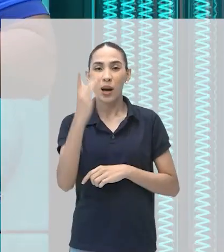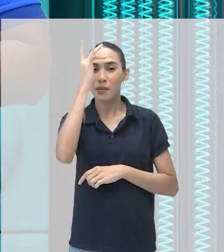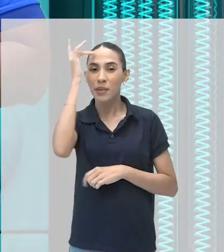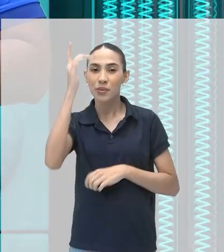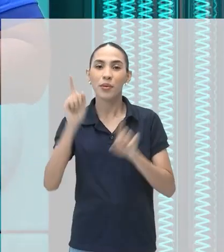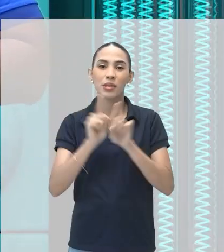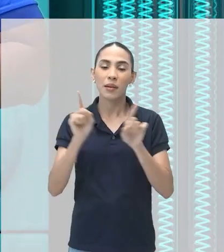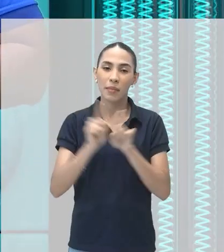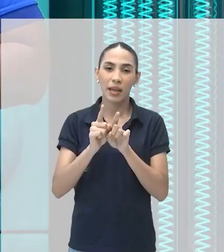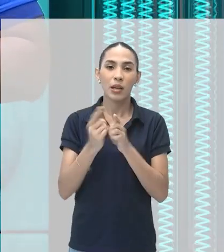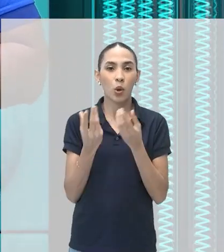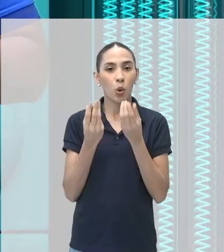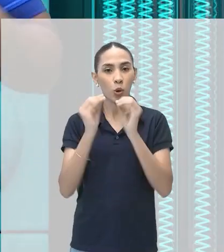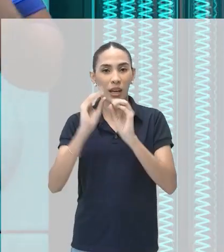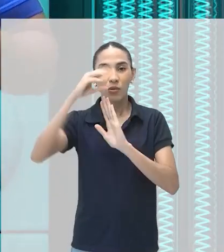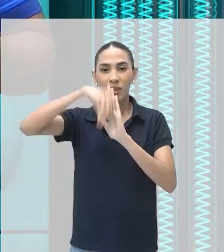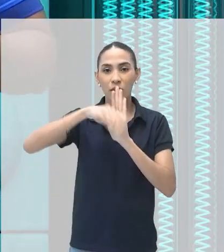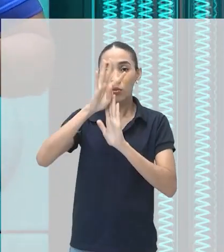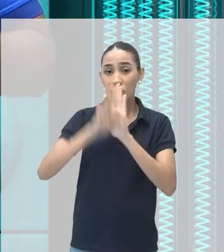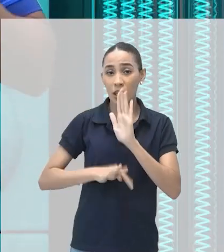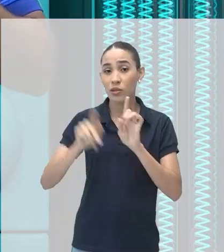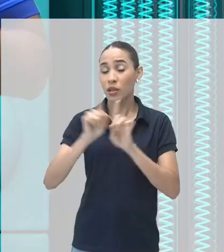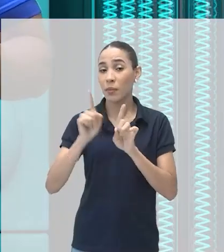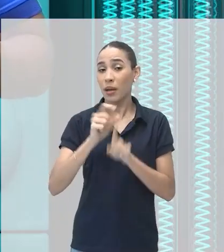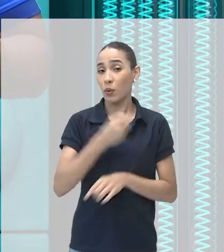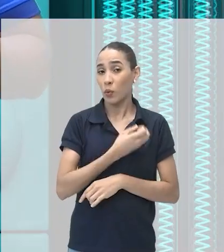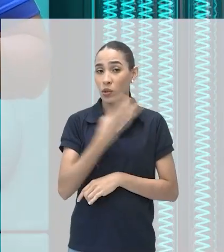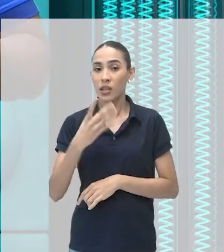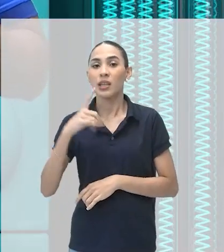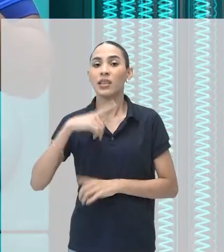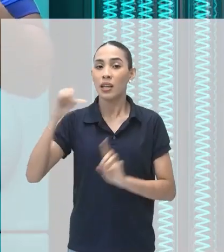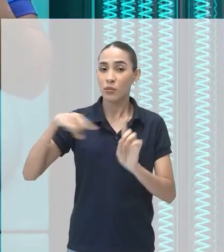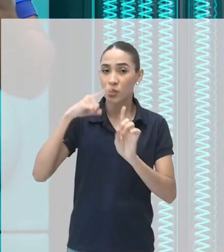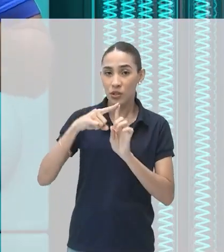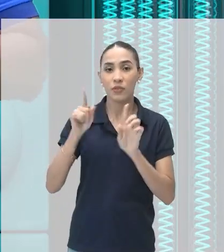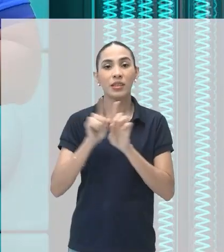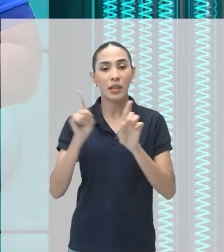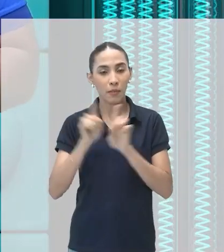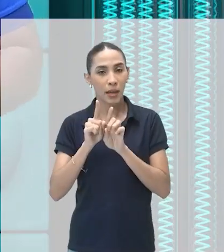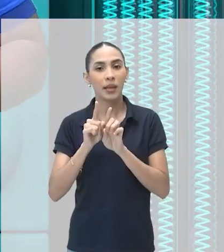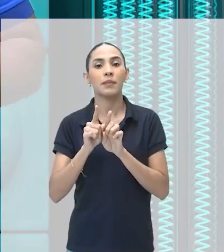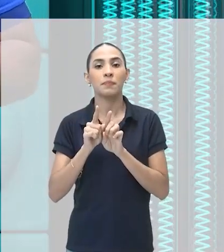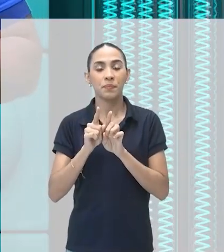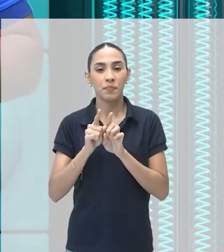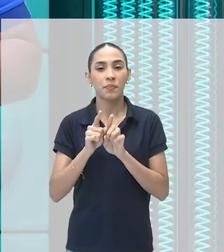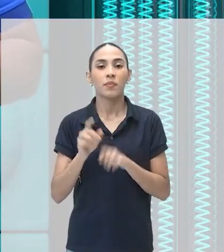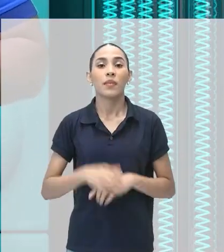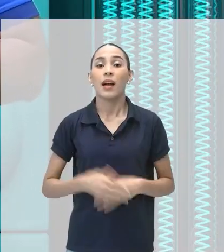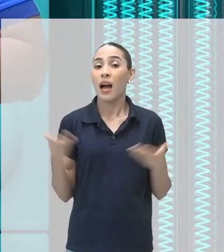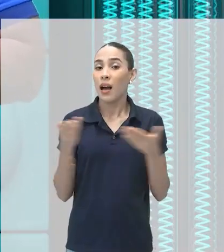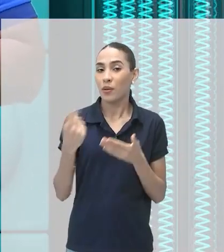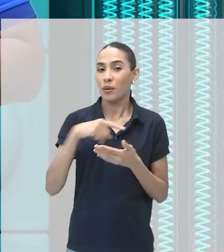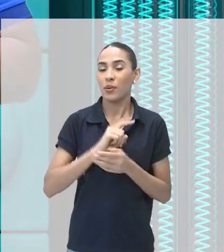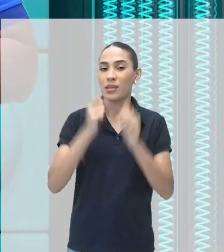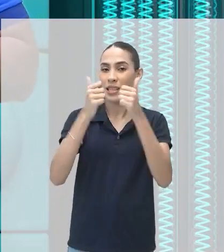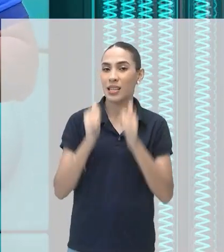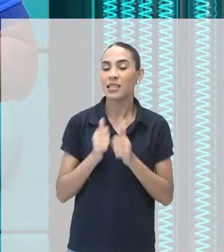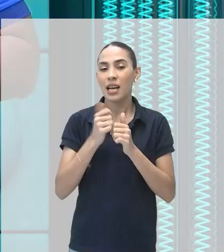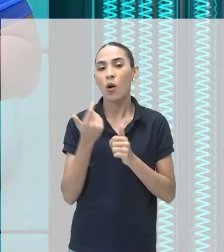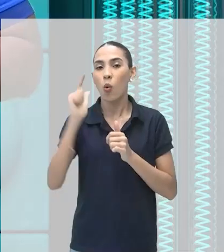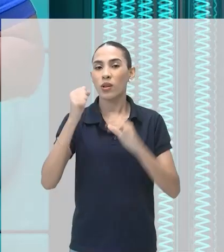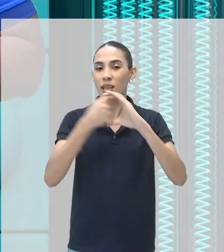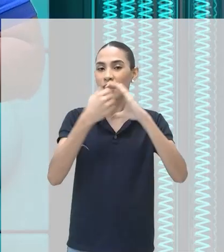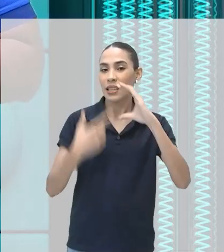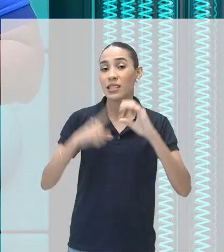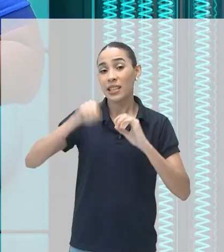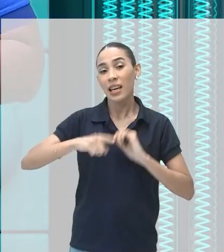colocado lá no nosso texto, ok? A quantificação tem essa finalidade de também impressionar. E agora nós vamos analisar outros elementos